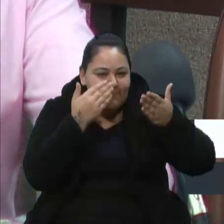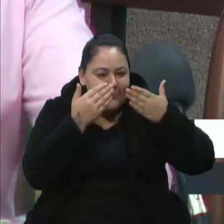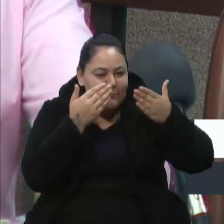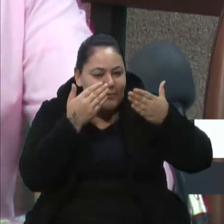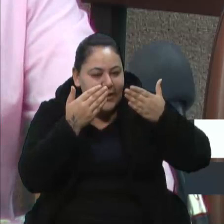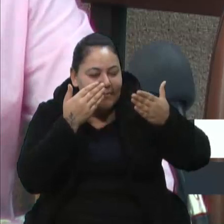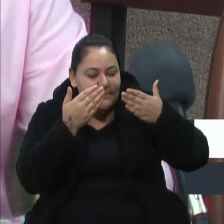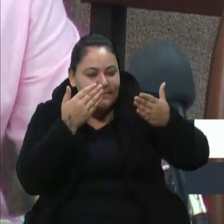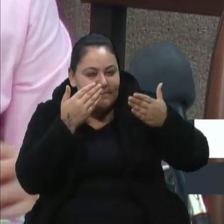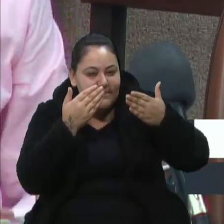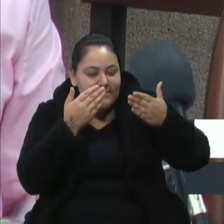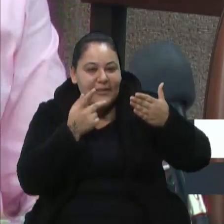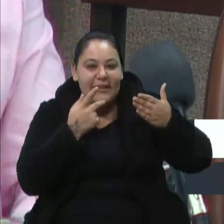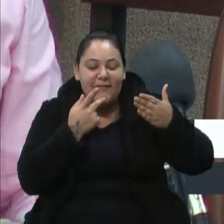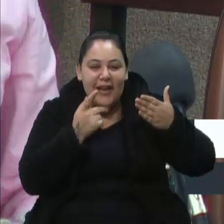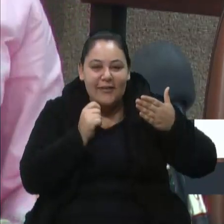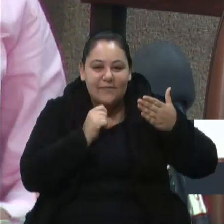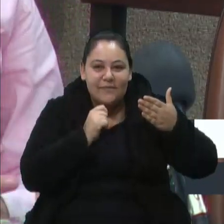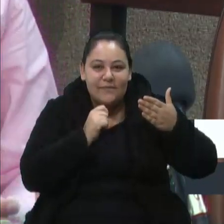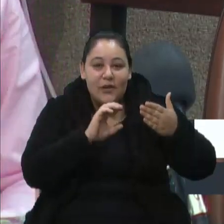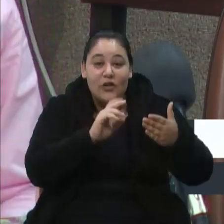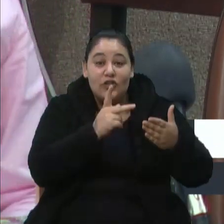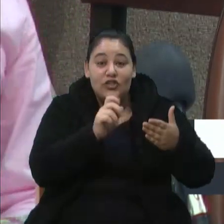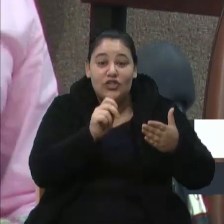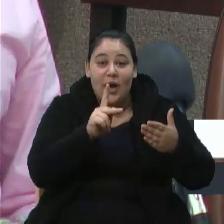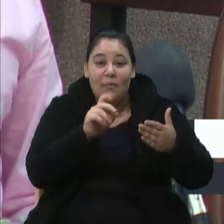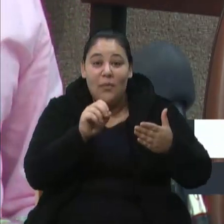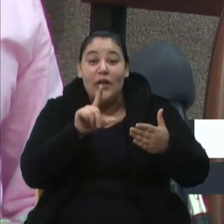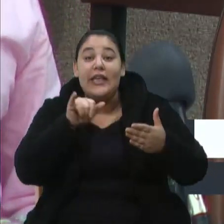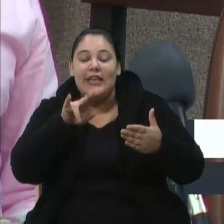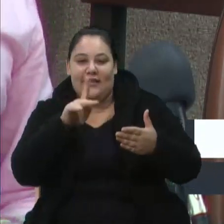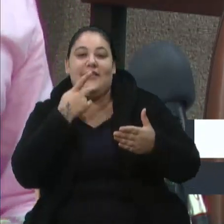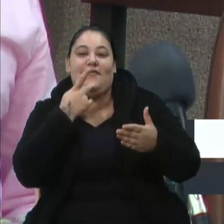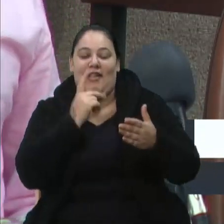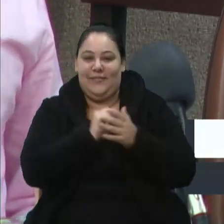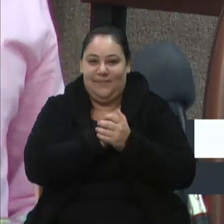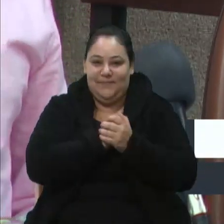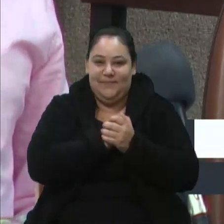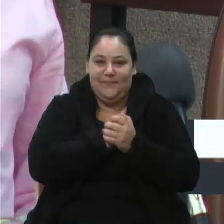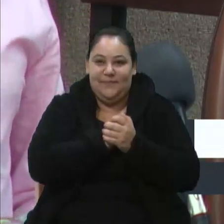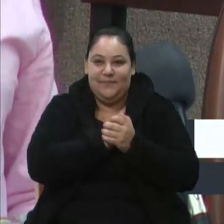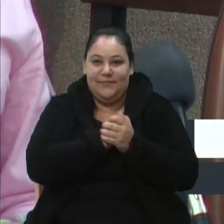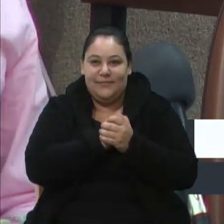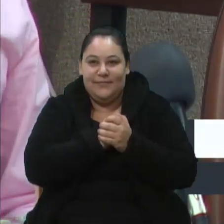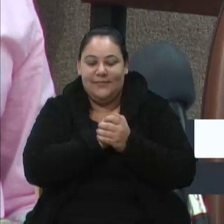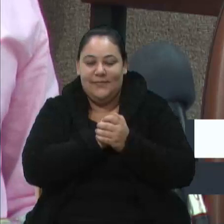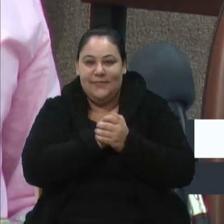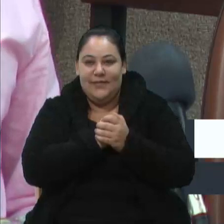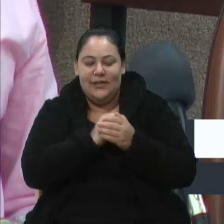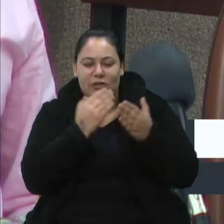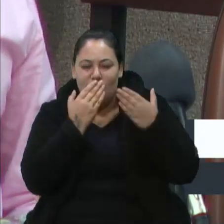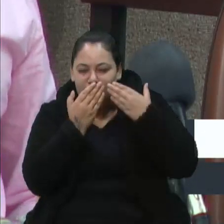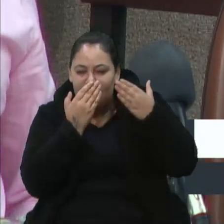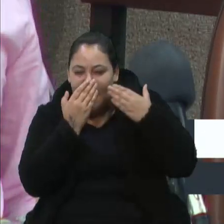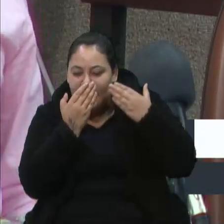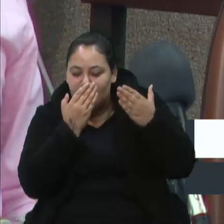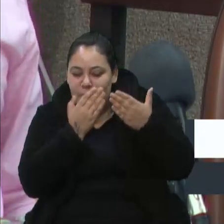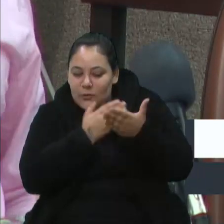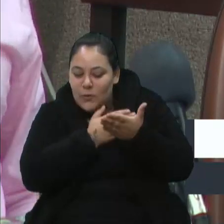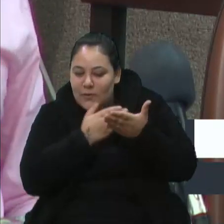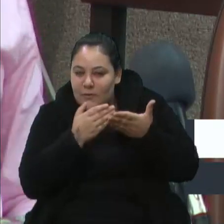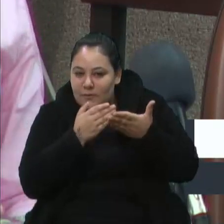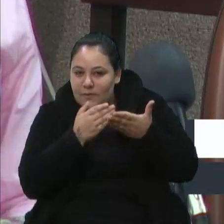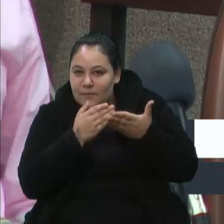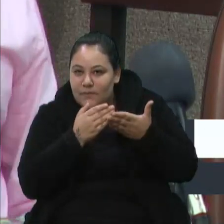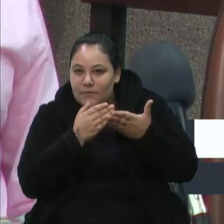não, o Chapolin. O Chapolin, ele diz assim: suspeitei desde o princípio. Não, mas eu vou me ater